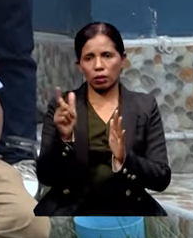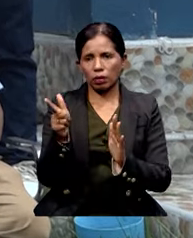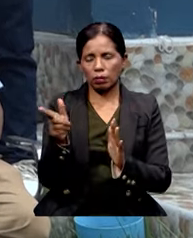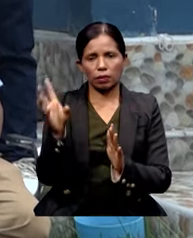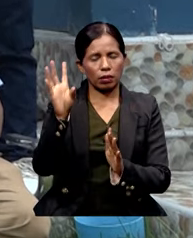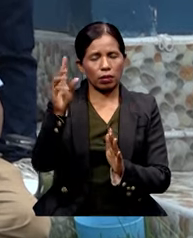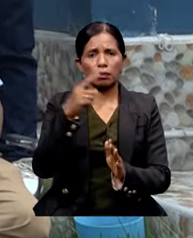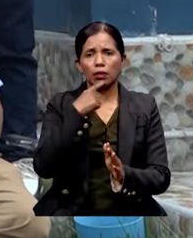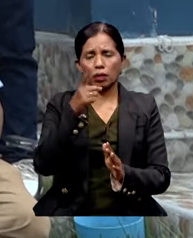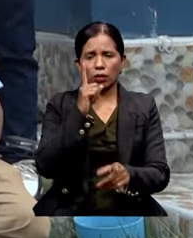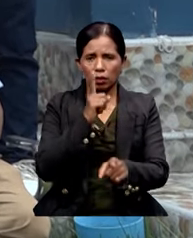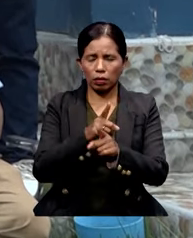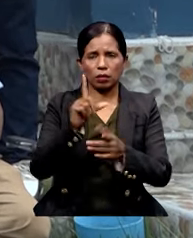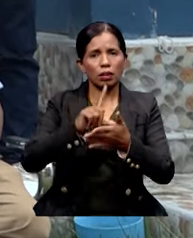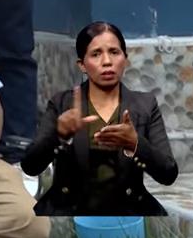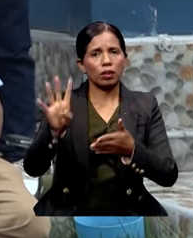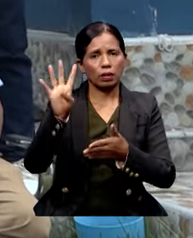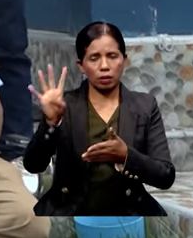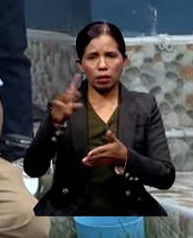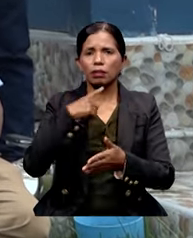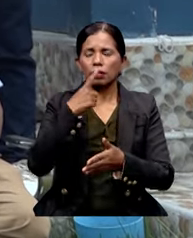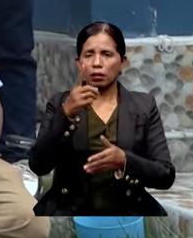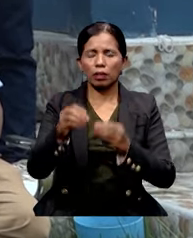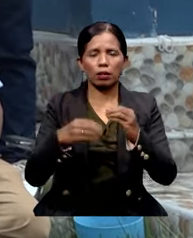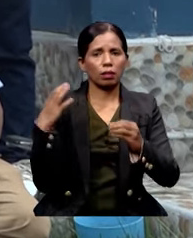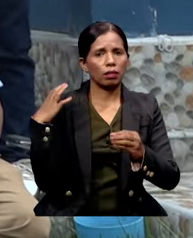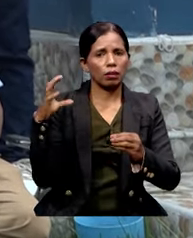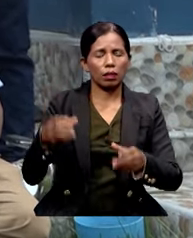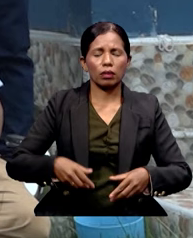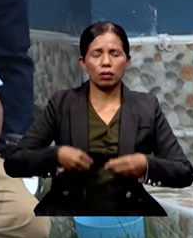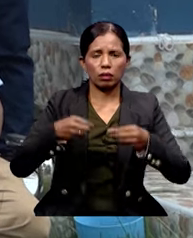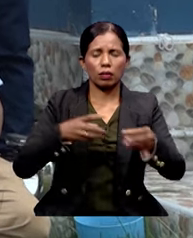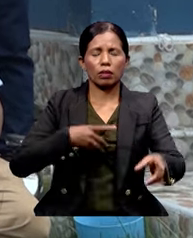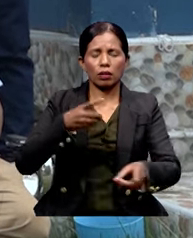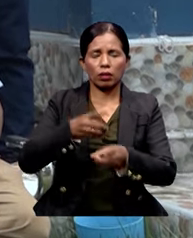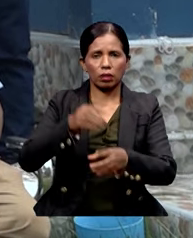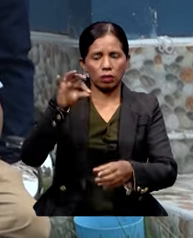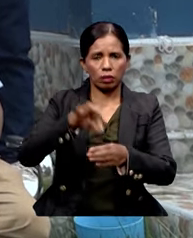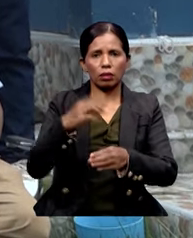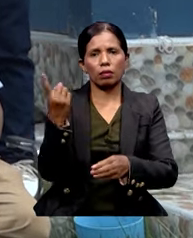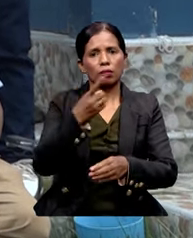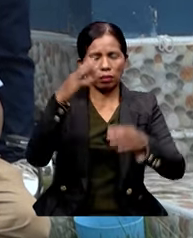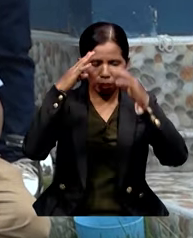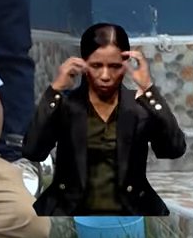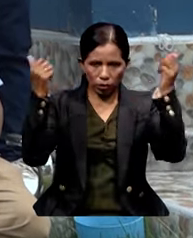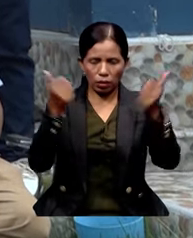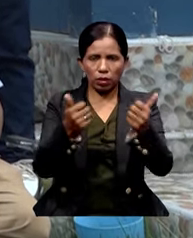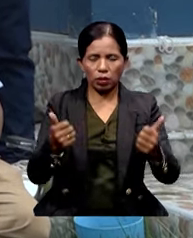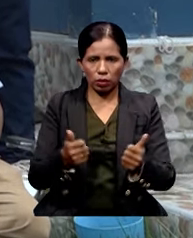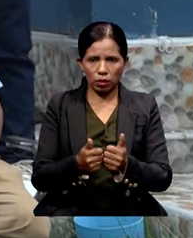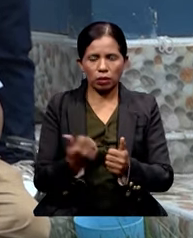mamosqueras e a linha 4, catac. Competência atufou direito de voto so presidente Asosiasaun